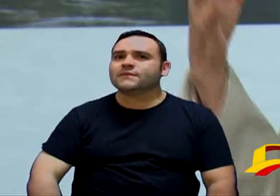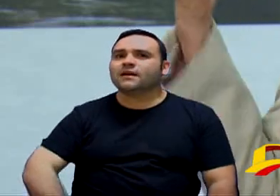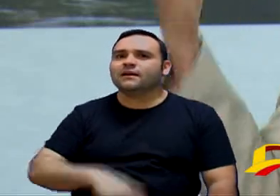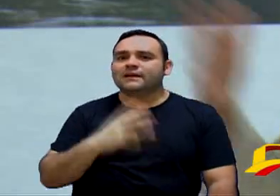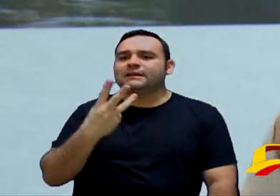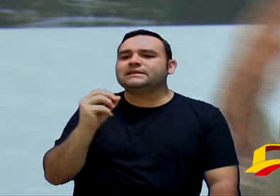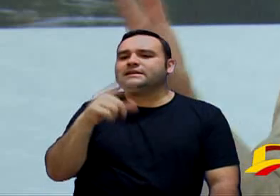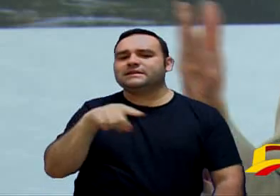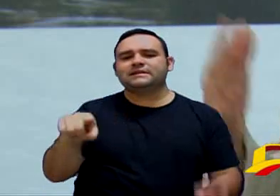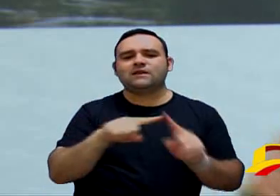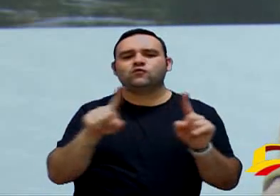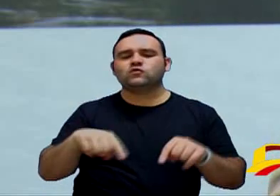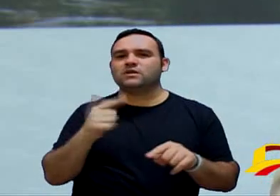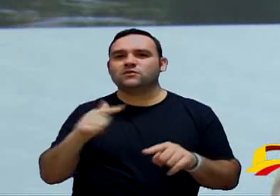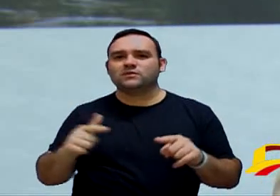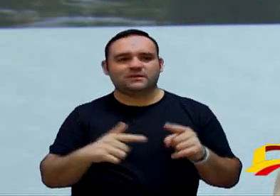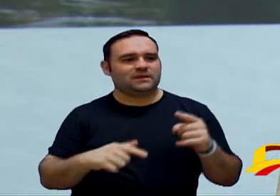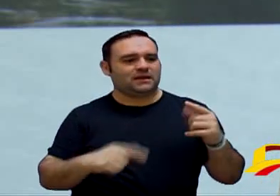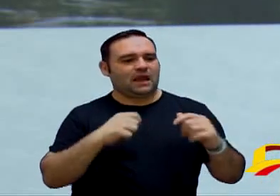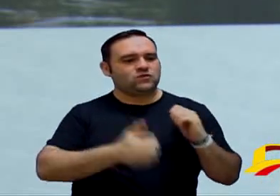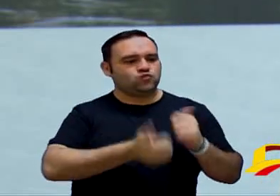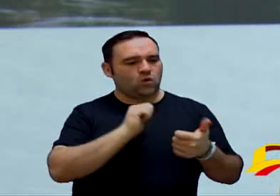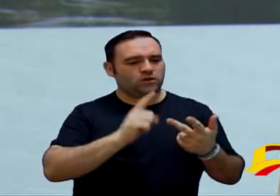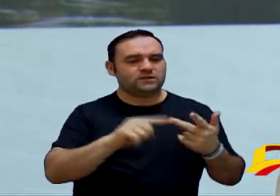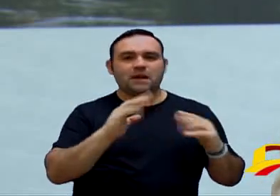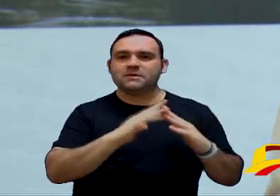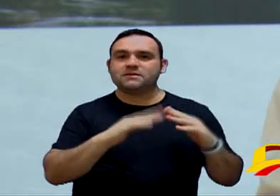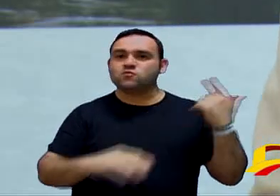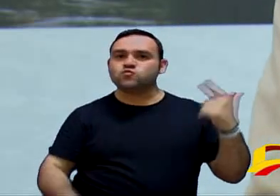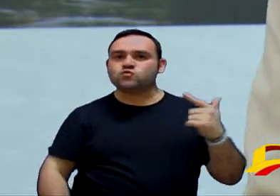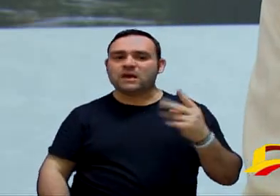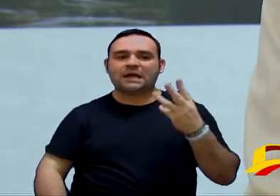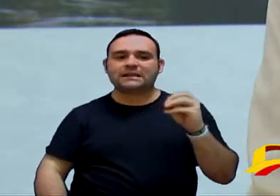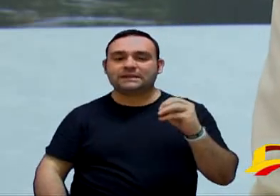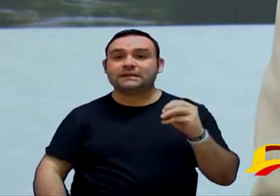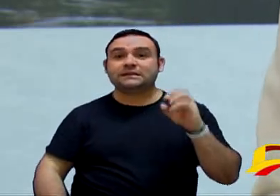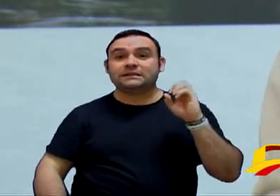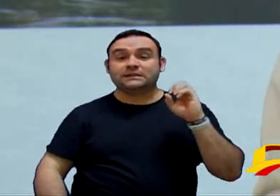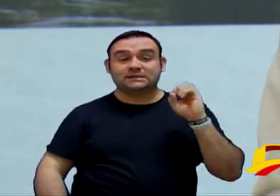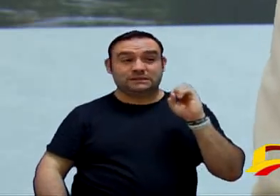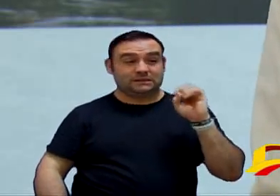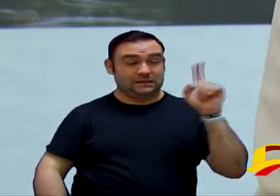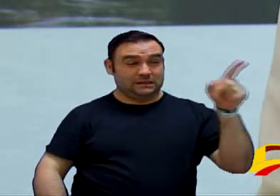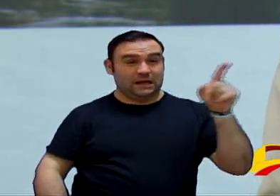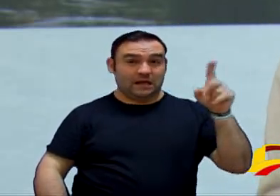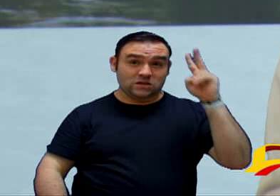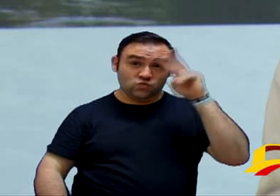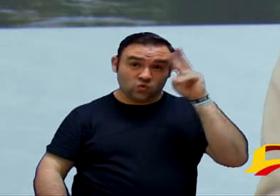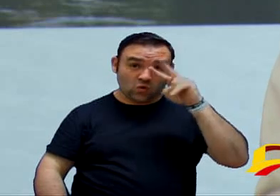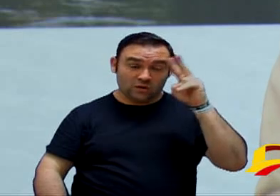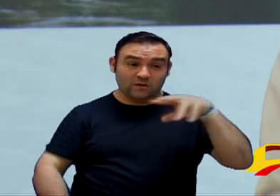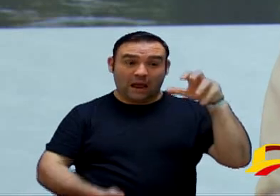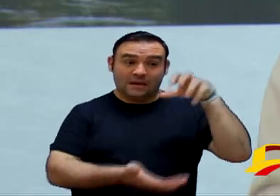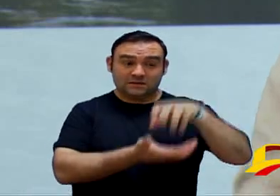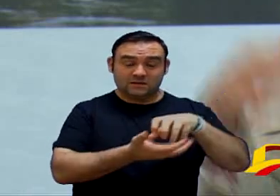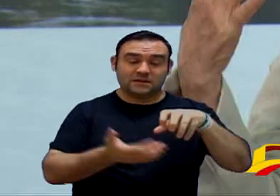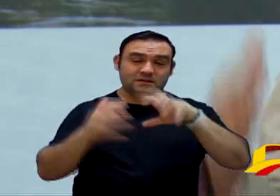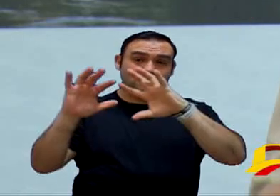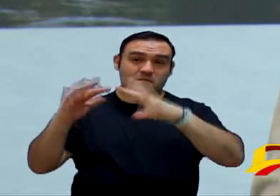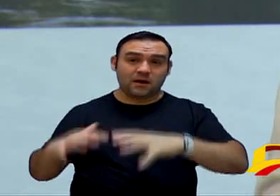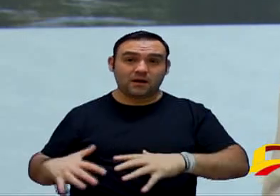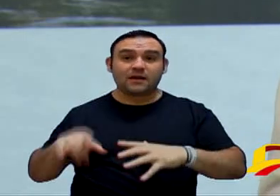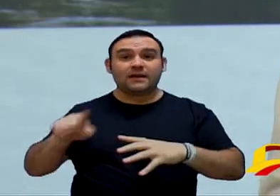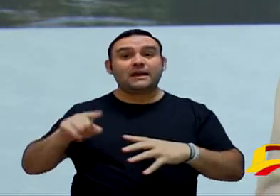30 funcionários entre Esporte e habitação se desmontar um patrimônio histórico no centro da cidade